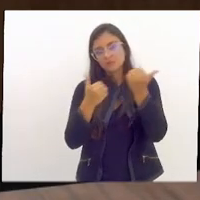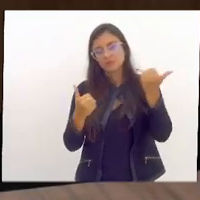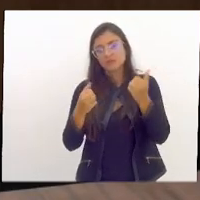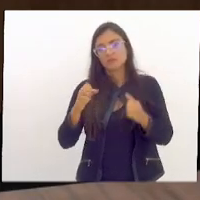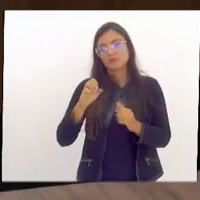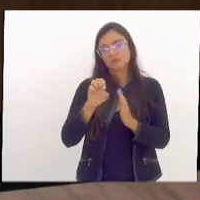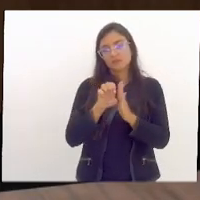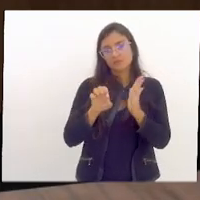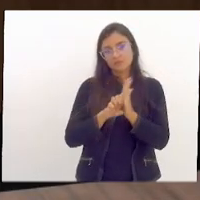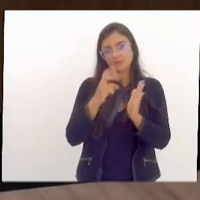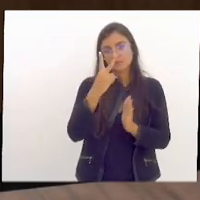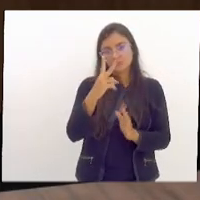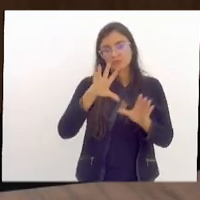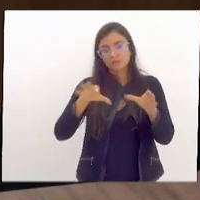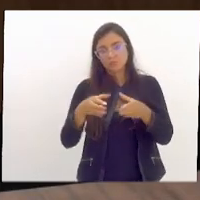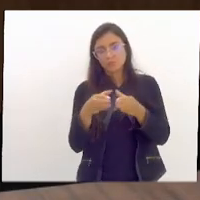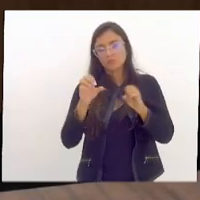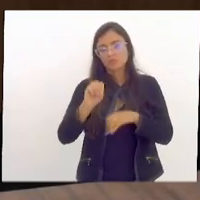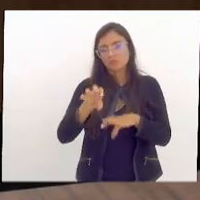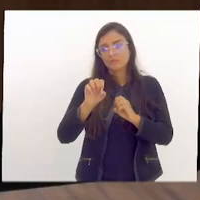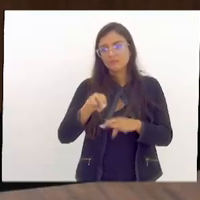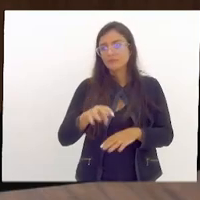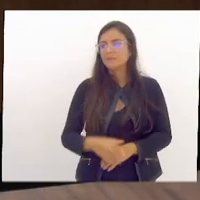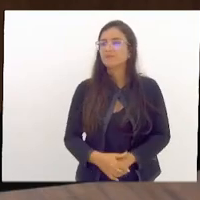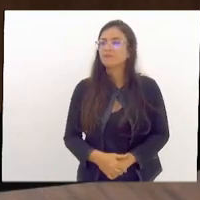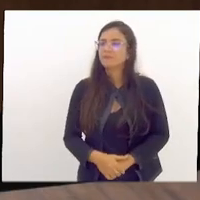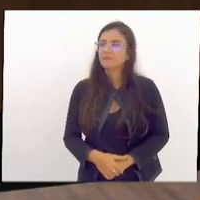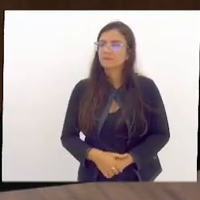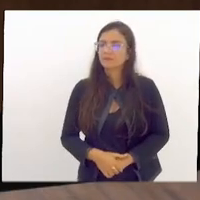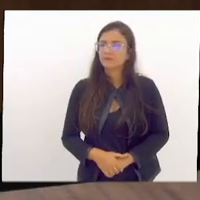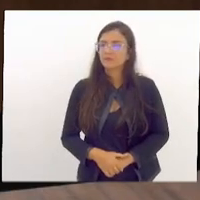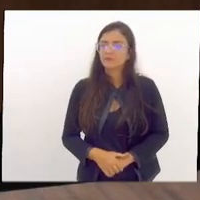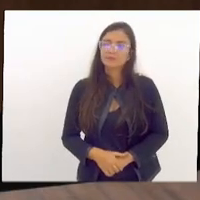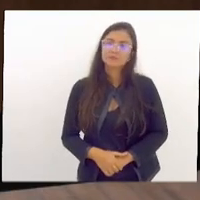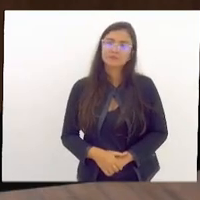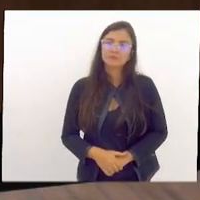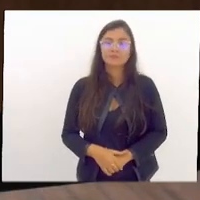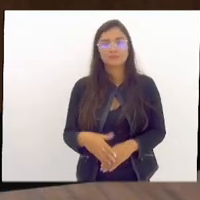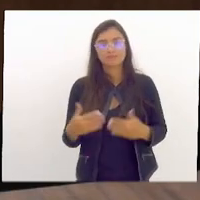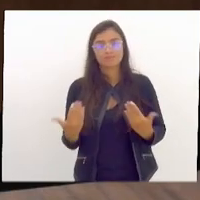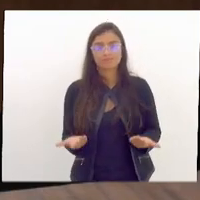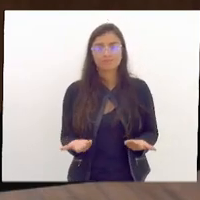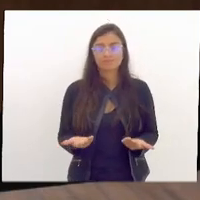de Educação. Assim posto, senhora presidente,